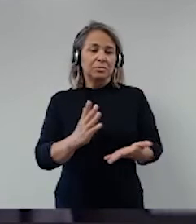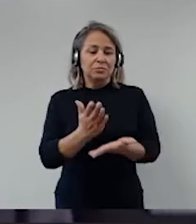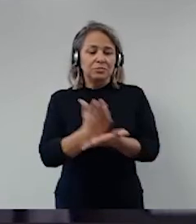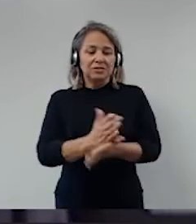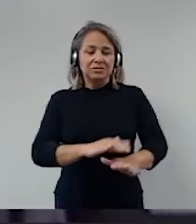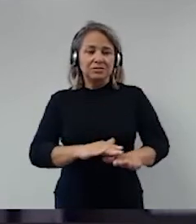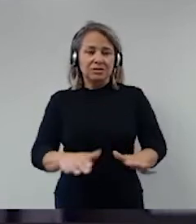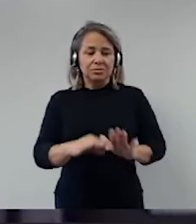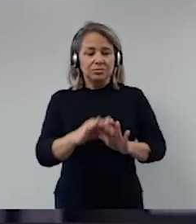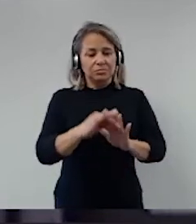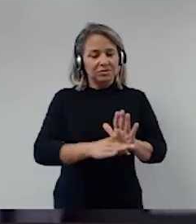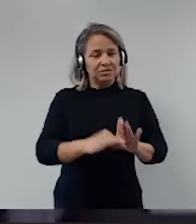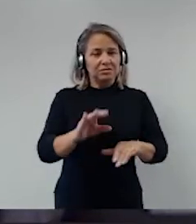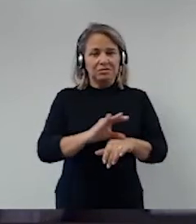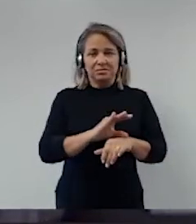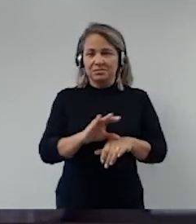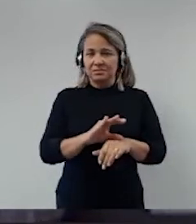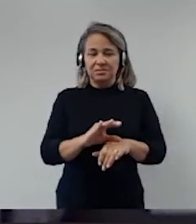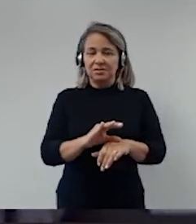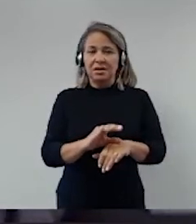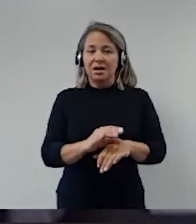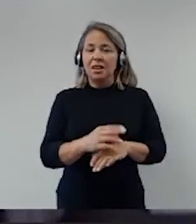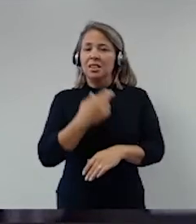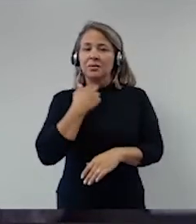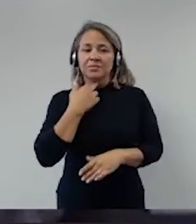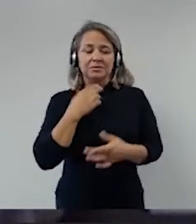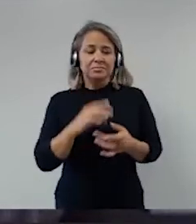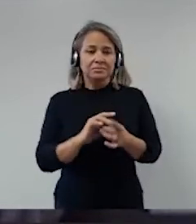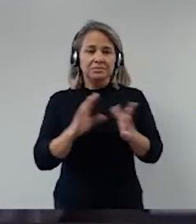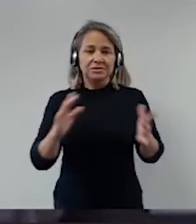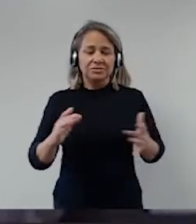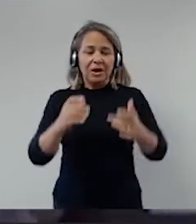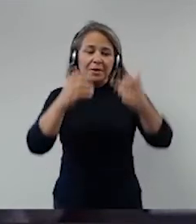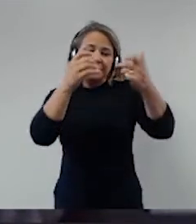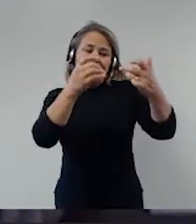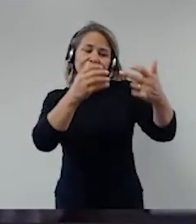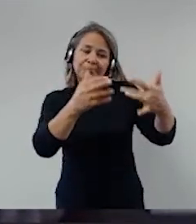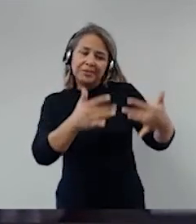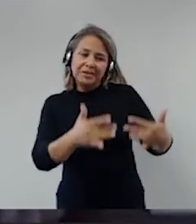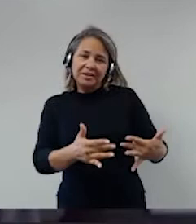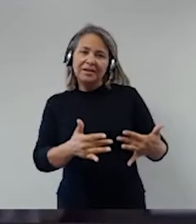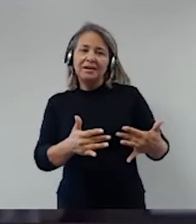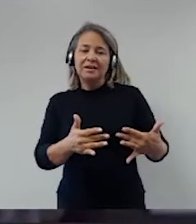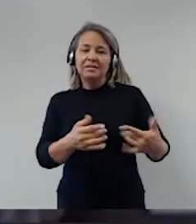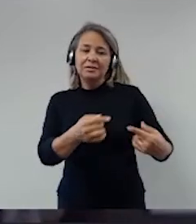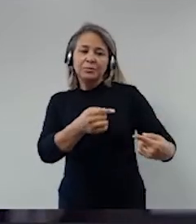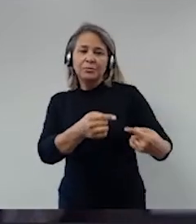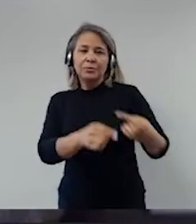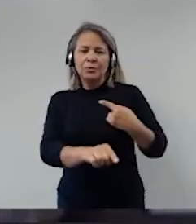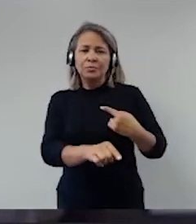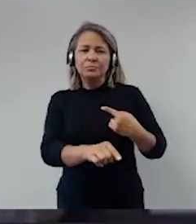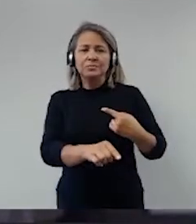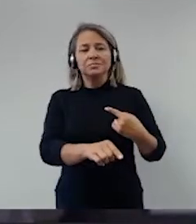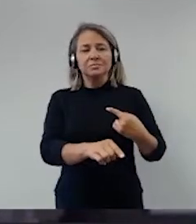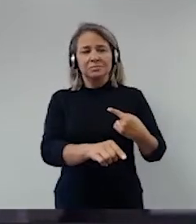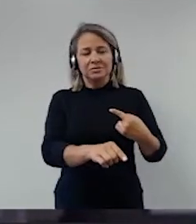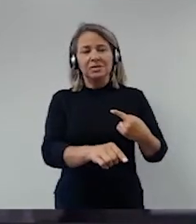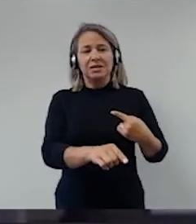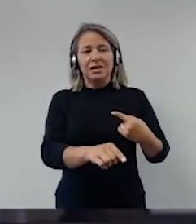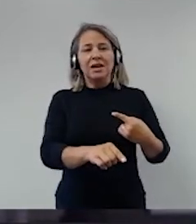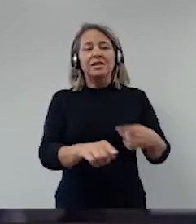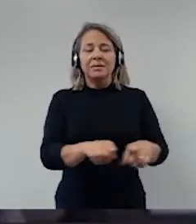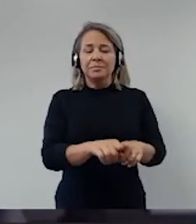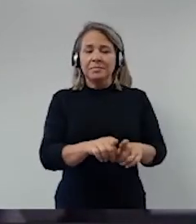do texto da Constituição. Não é motivo para justificar a subversão dos princípios fundamentais e dos